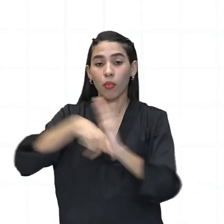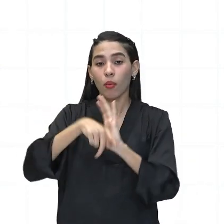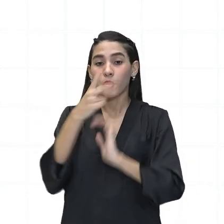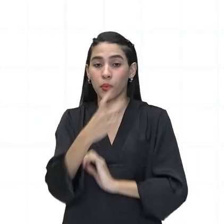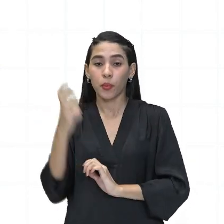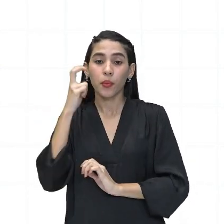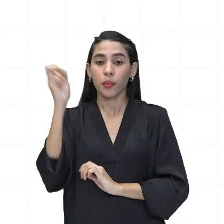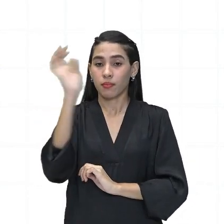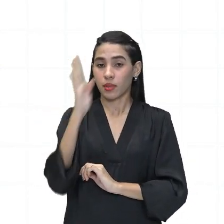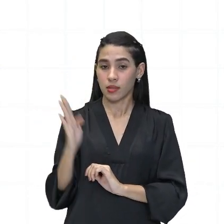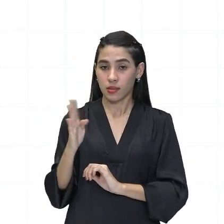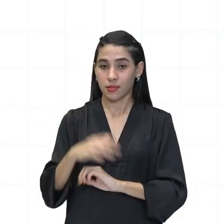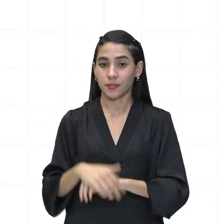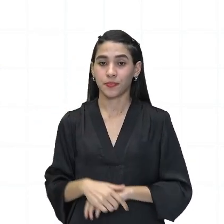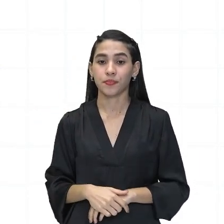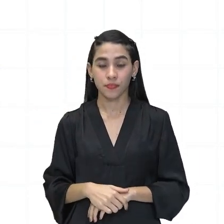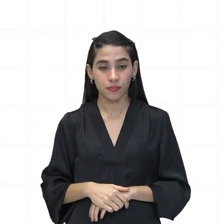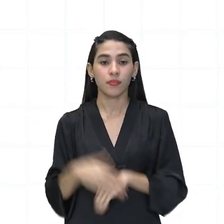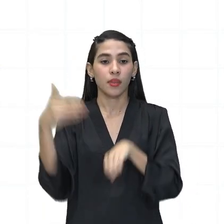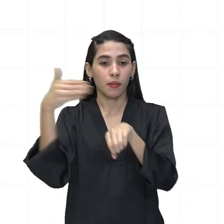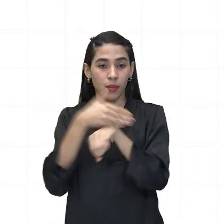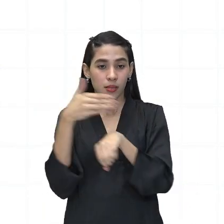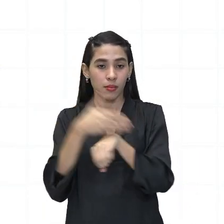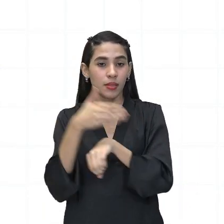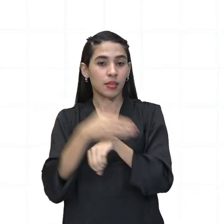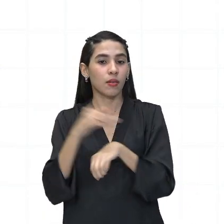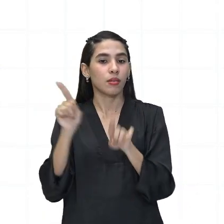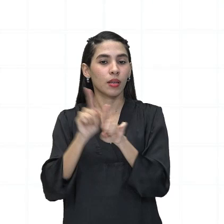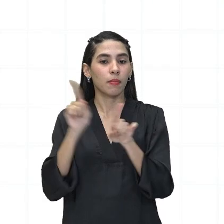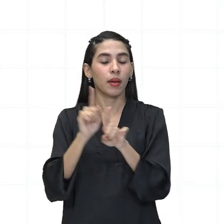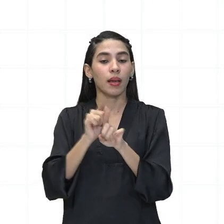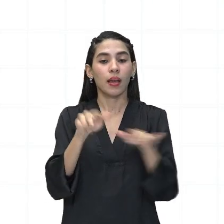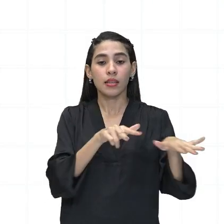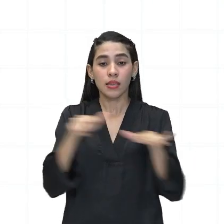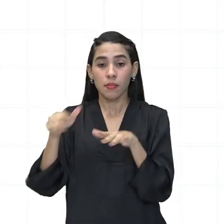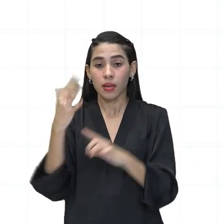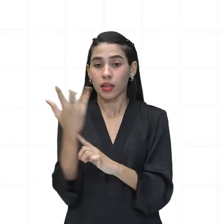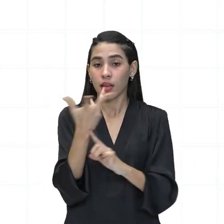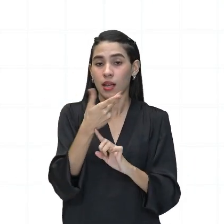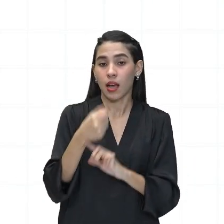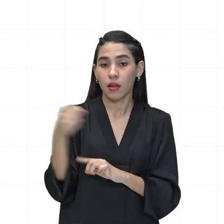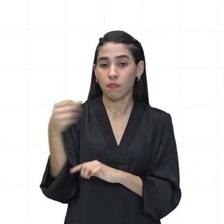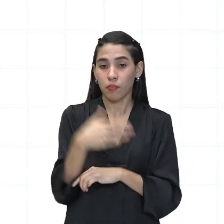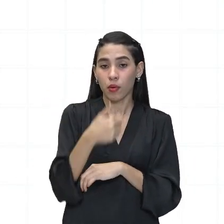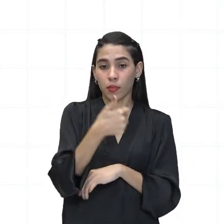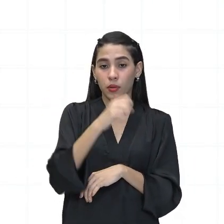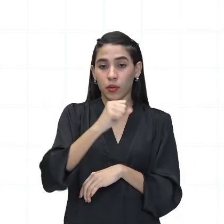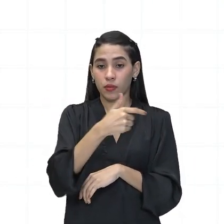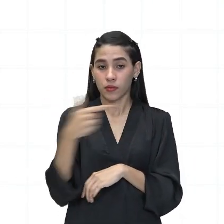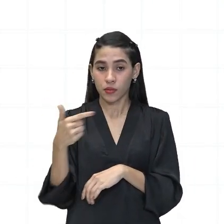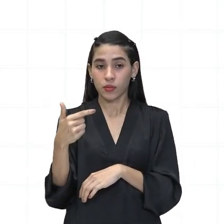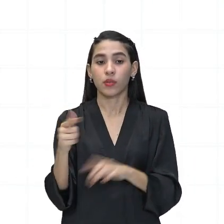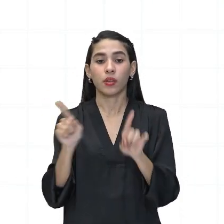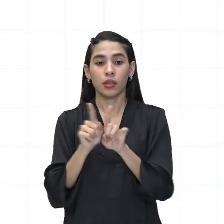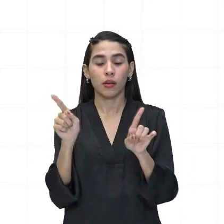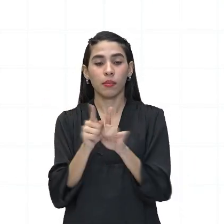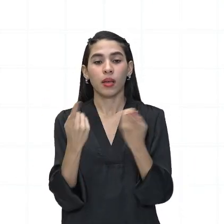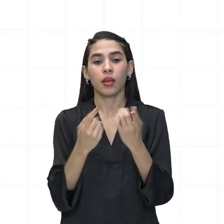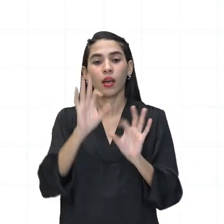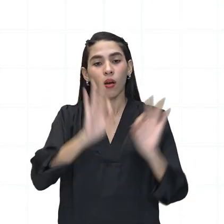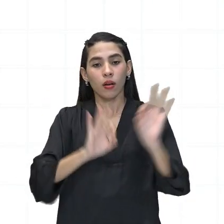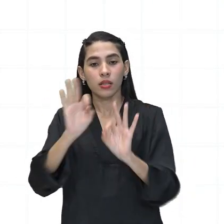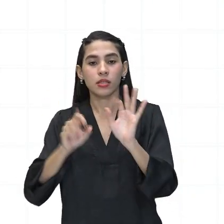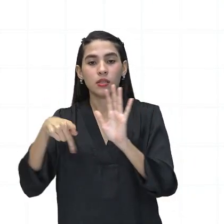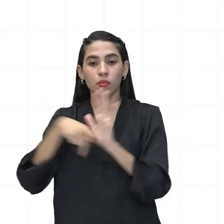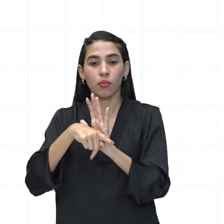horizontes culturais no Brasil. Sua participação destacada na Semana da Arte Moderna de 1922 e a formulação